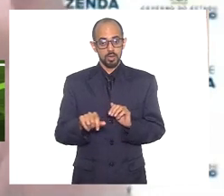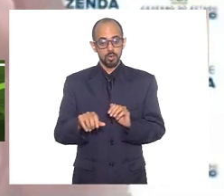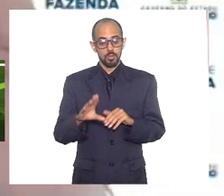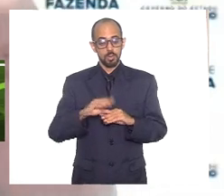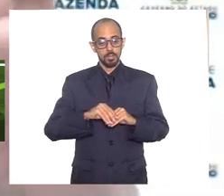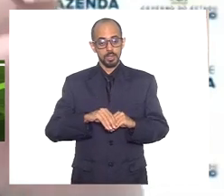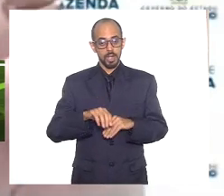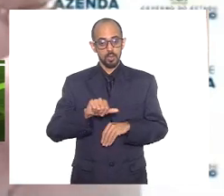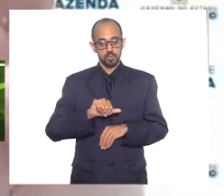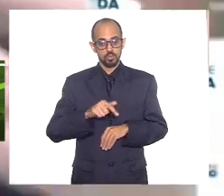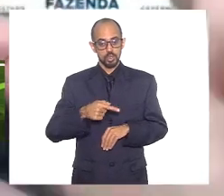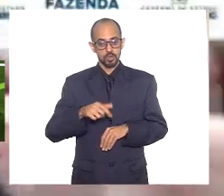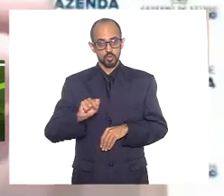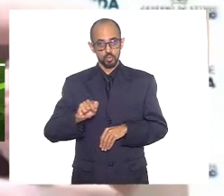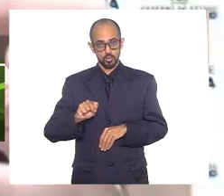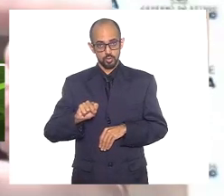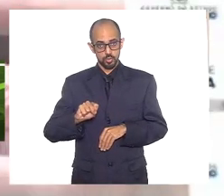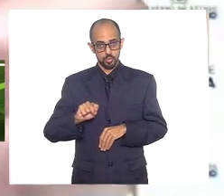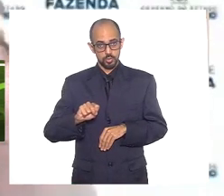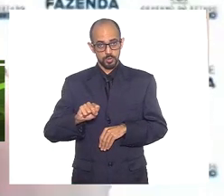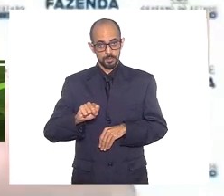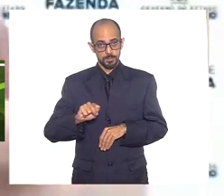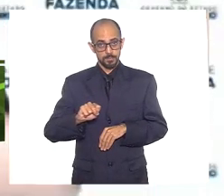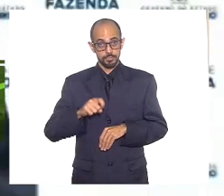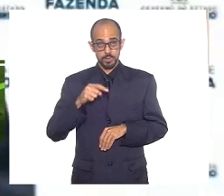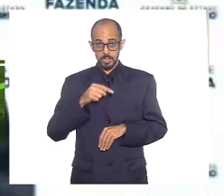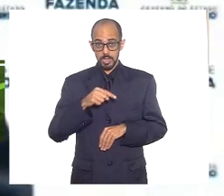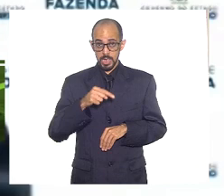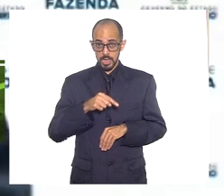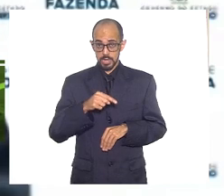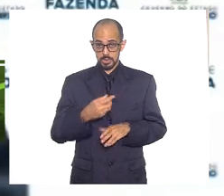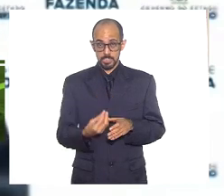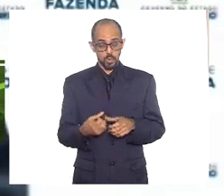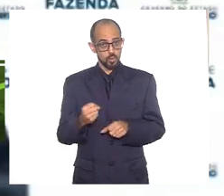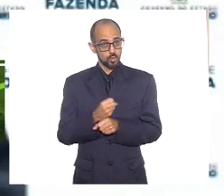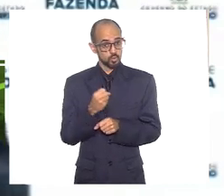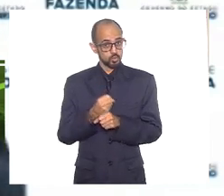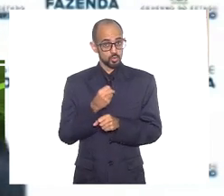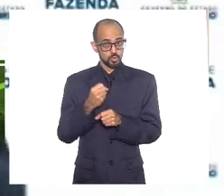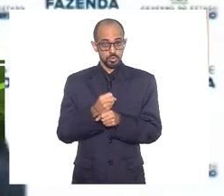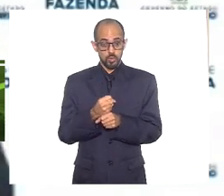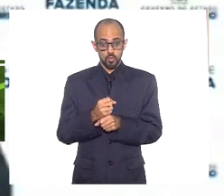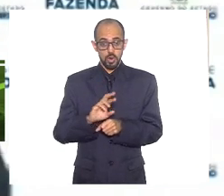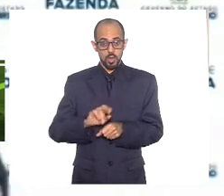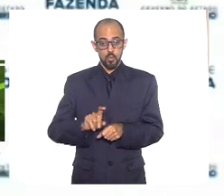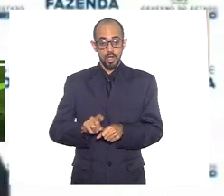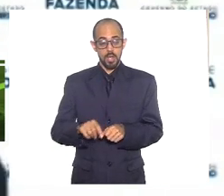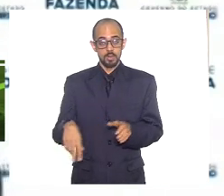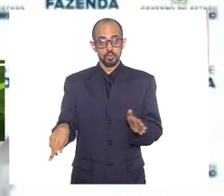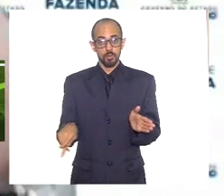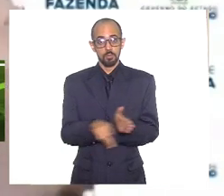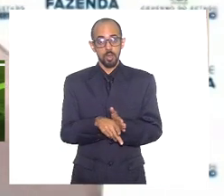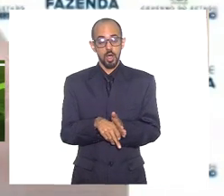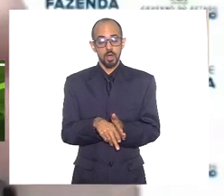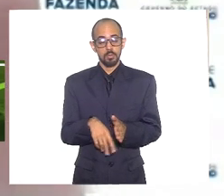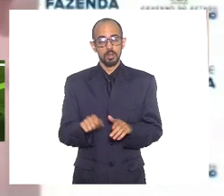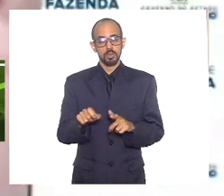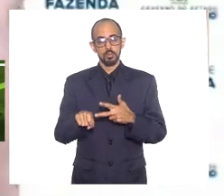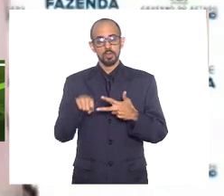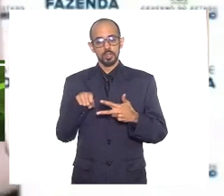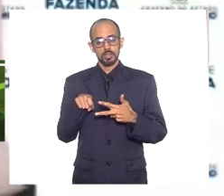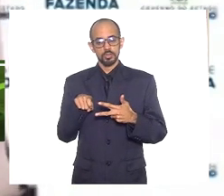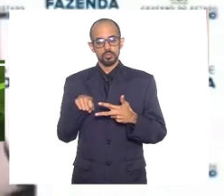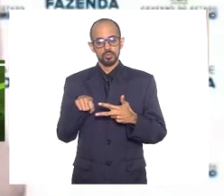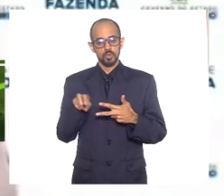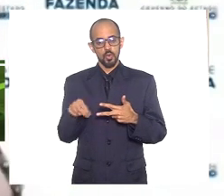Então, e essa construção não é uma construção exclusiva do Poder Executivo e muito menos